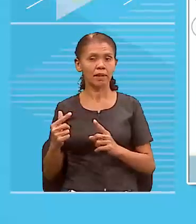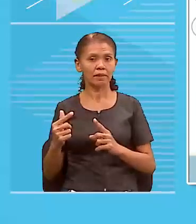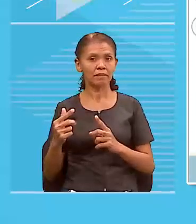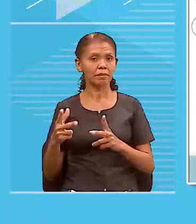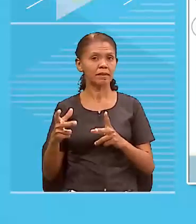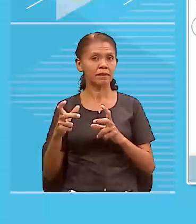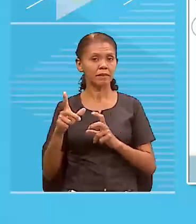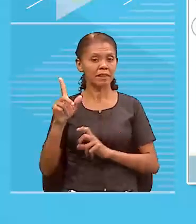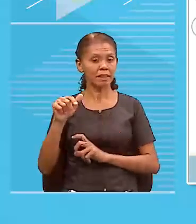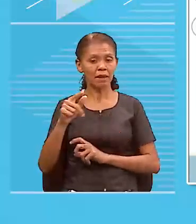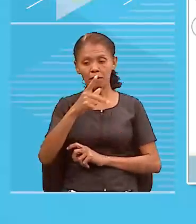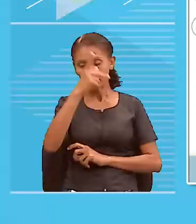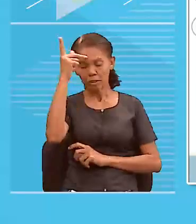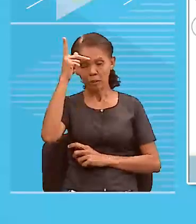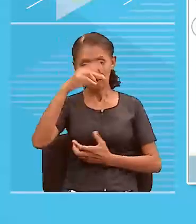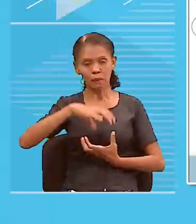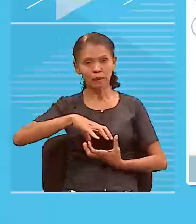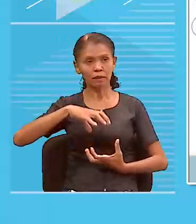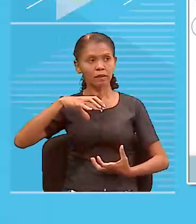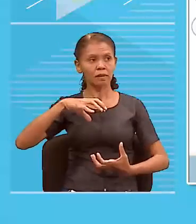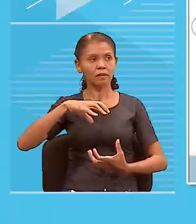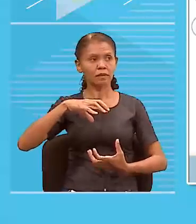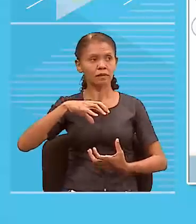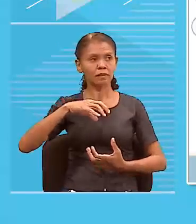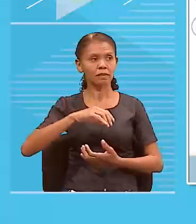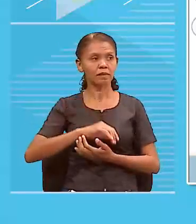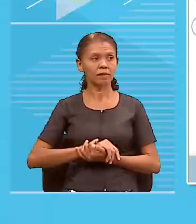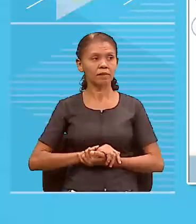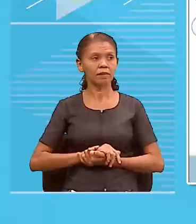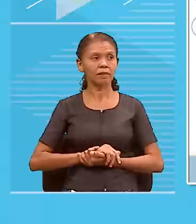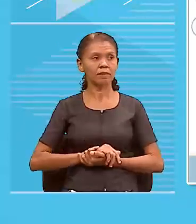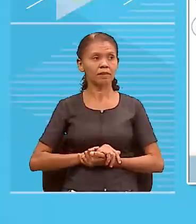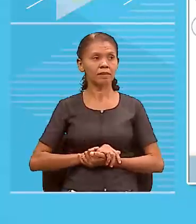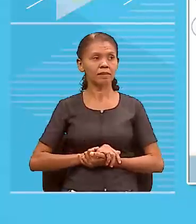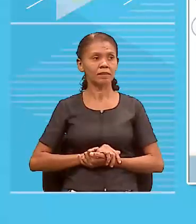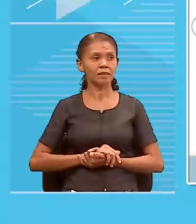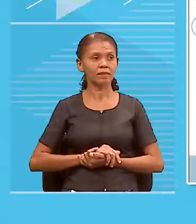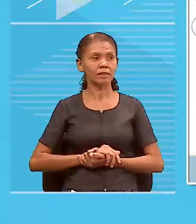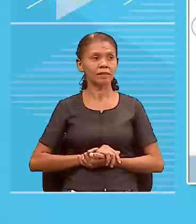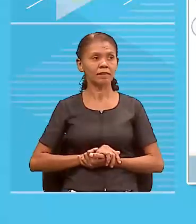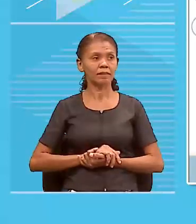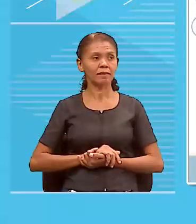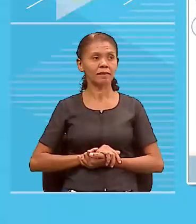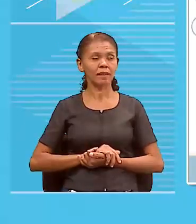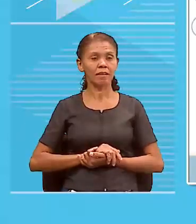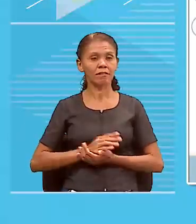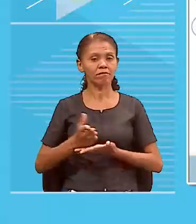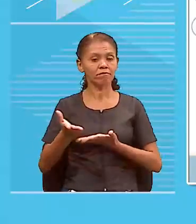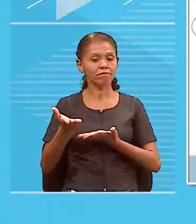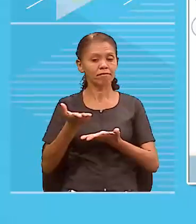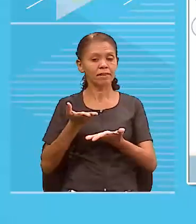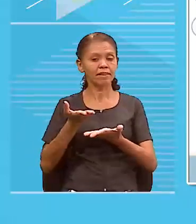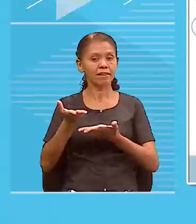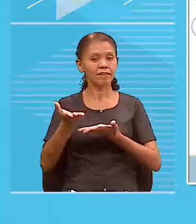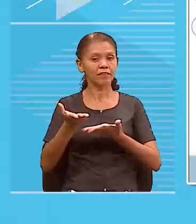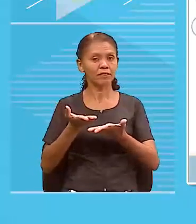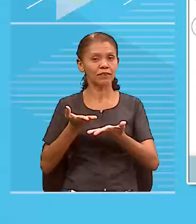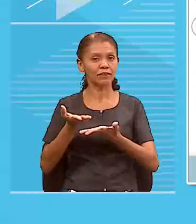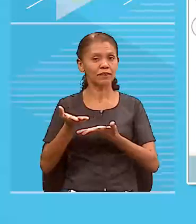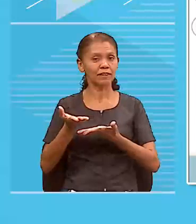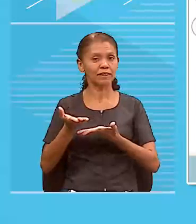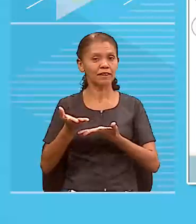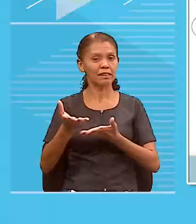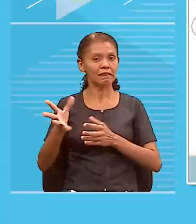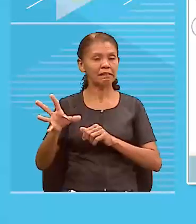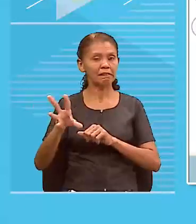idosa e fazer companhia Ellen aí ela vai trocar esse conhecimento desse idioma com você